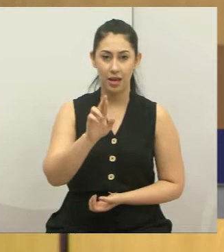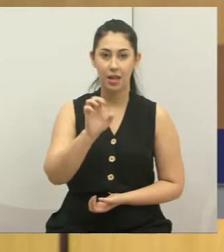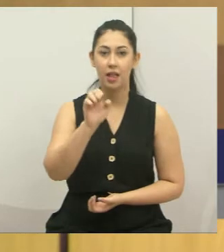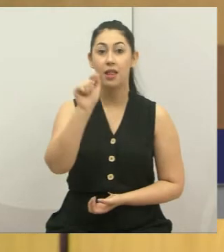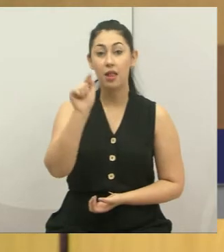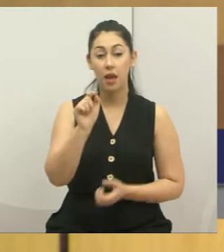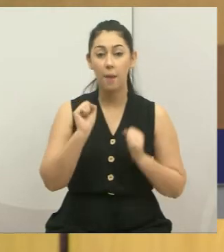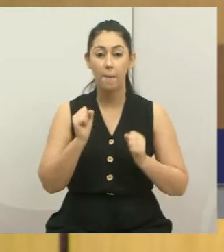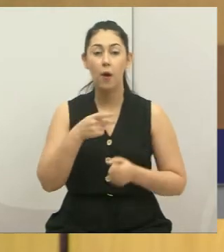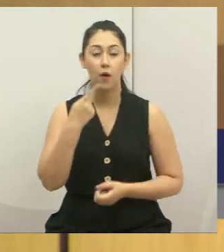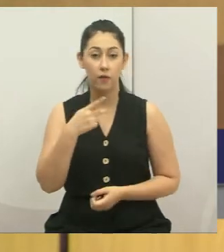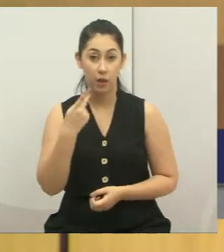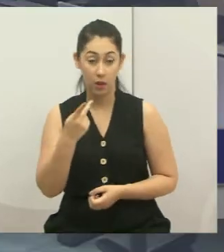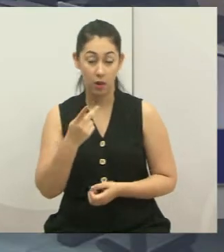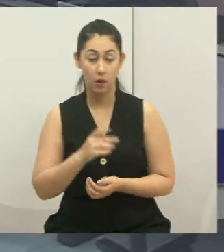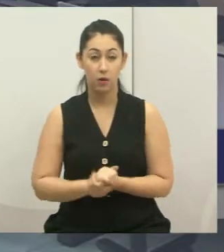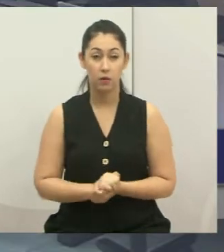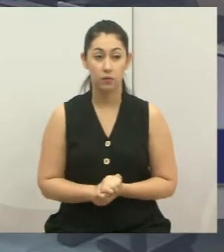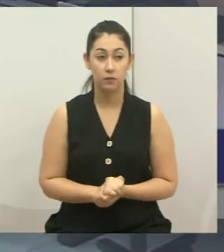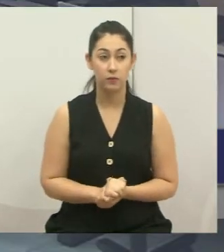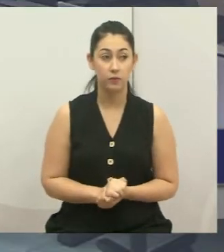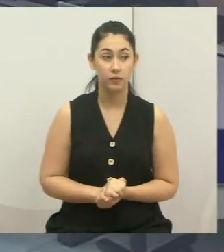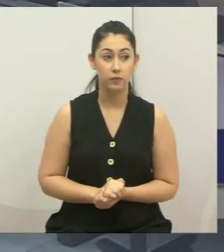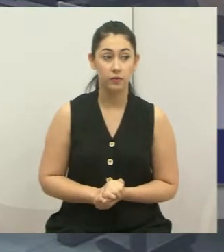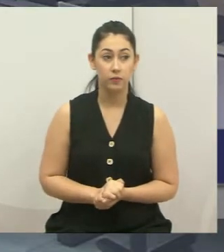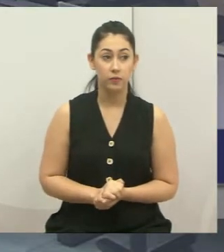SAI de Jacareí.